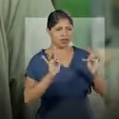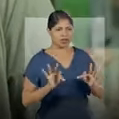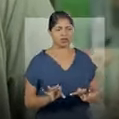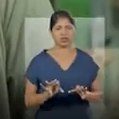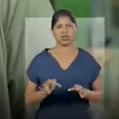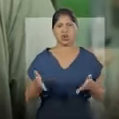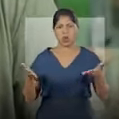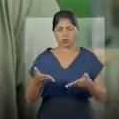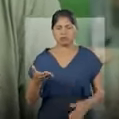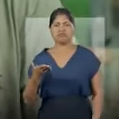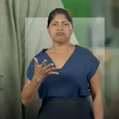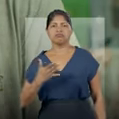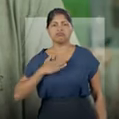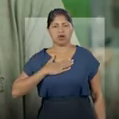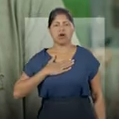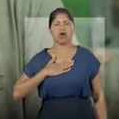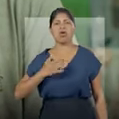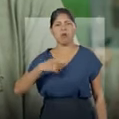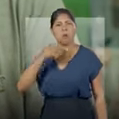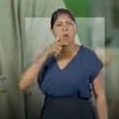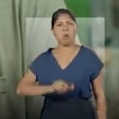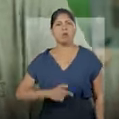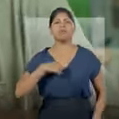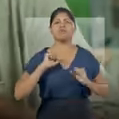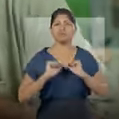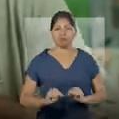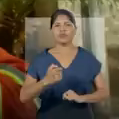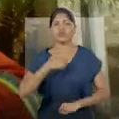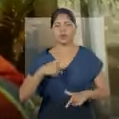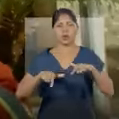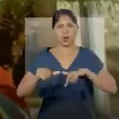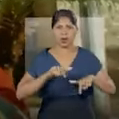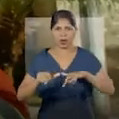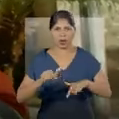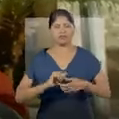pessoa bate no peito e diz, pô, agora eu consigo, agora eu posso, agora eu estou trabalhando.